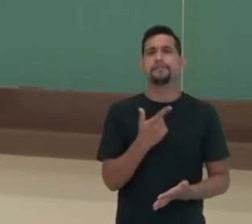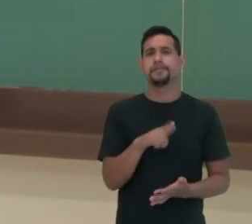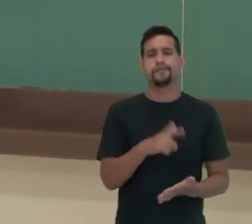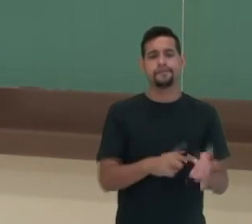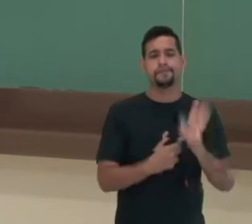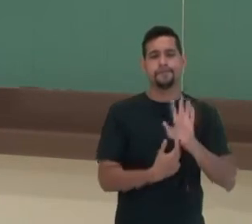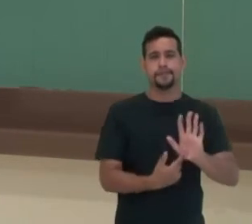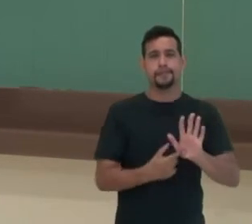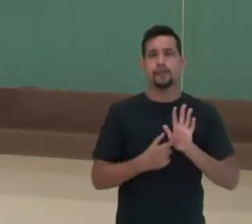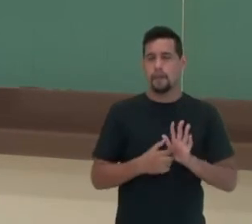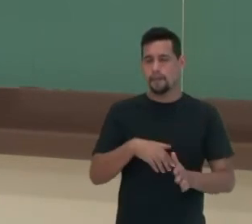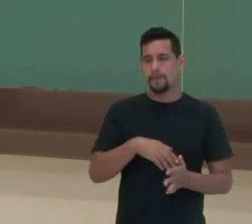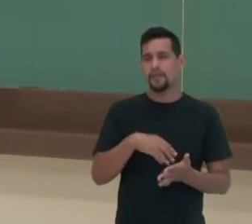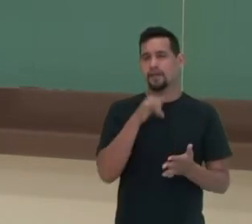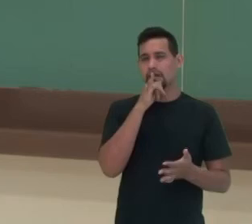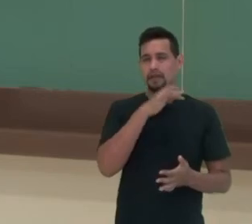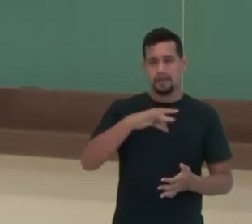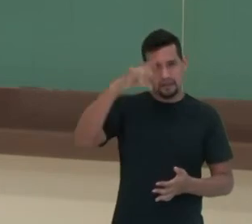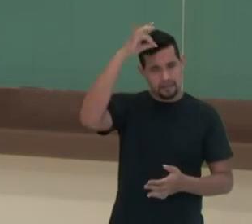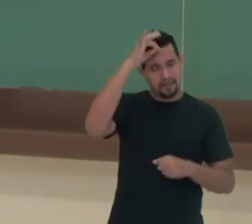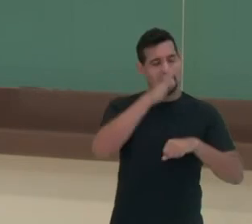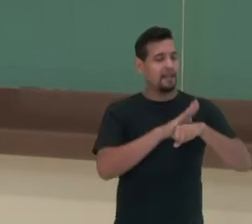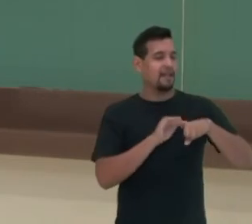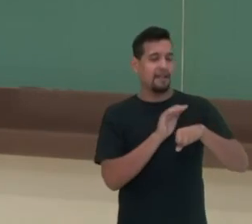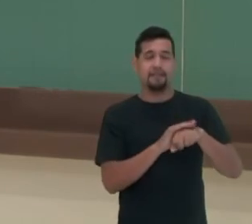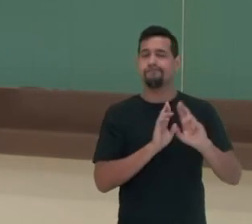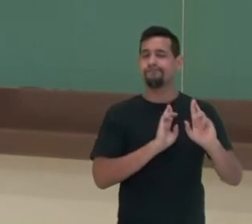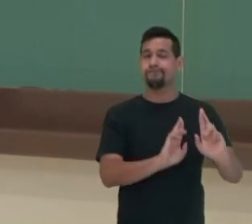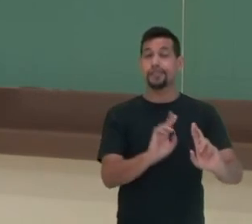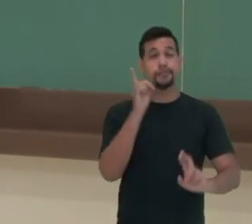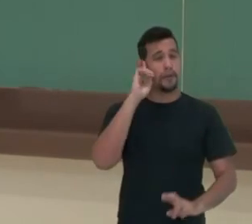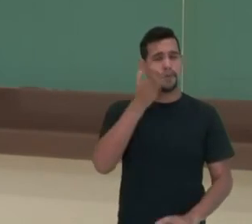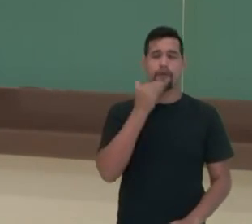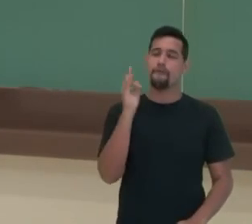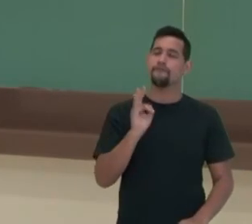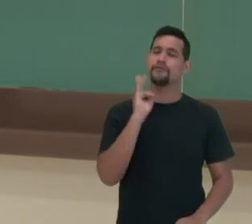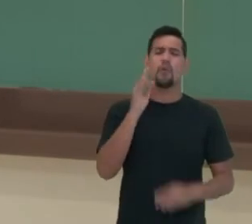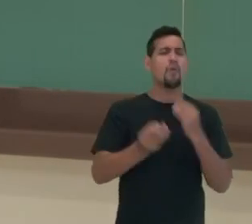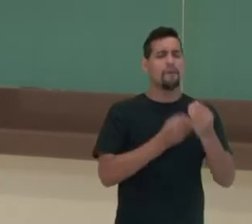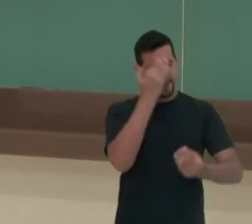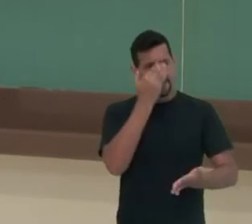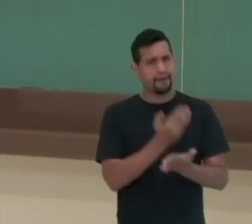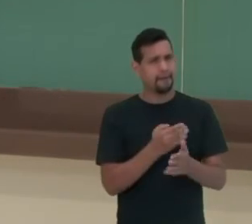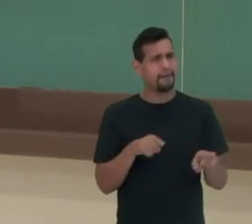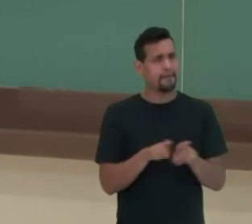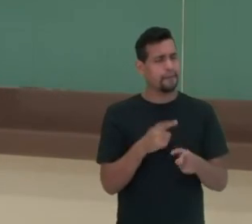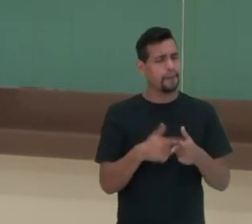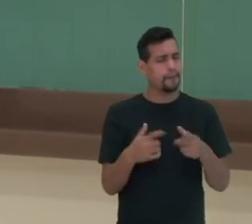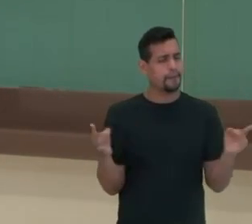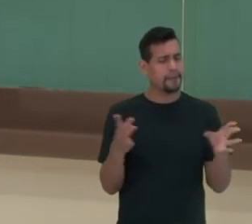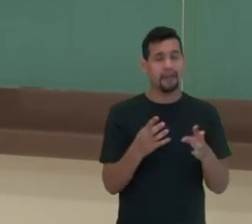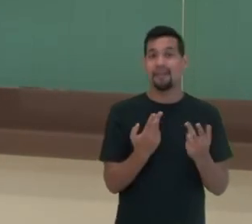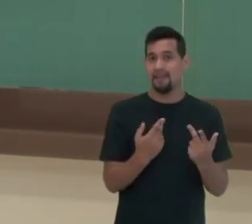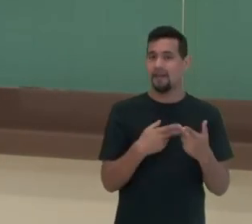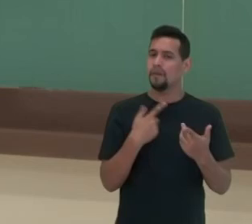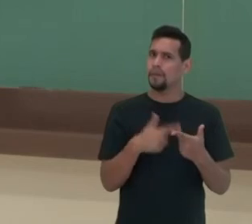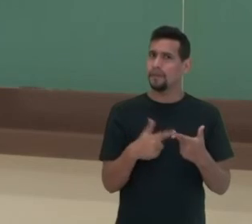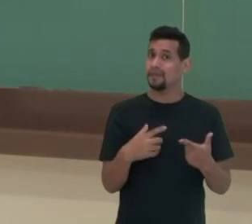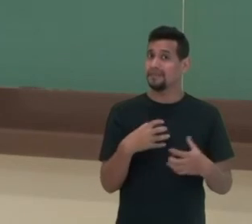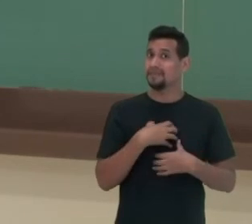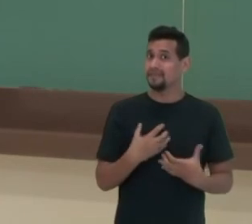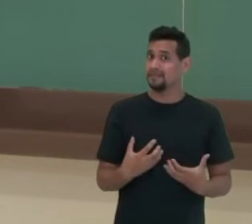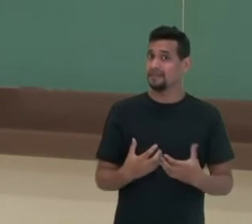aquele conforto espiritual, e a esperança de dias melhores. Como é que você vai acreditar que o Império Romano vai resolver o problema se é exatamente ele o problema da